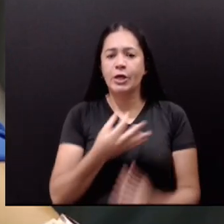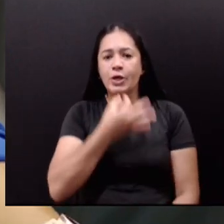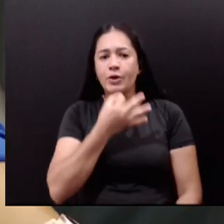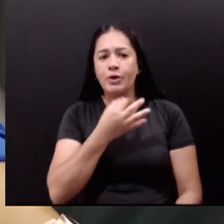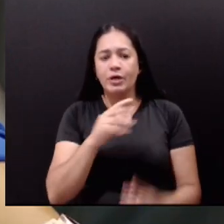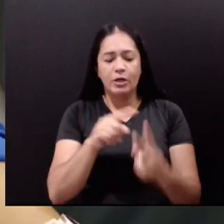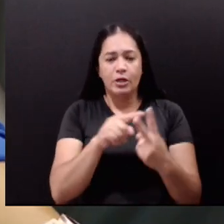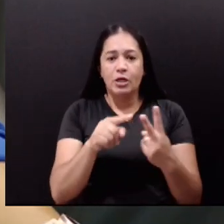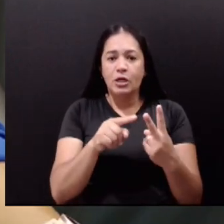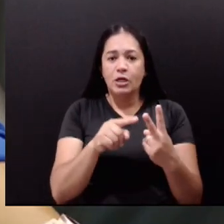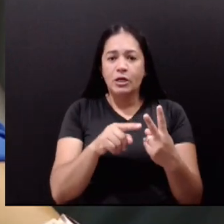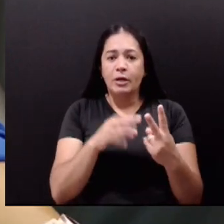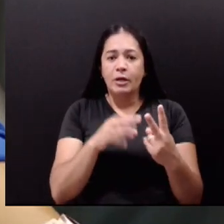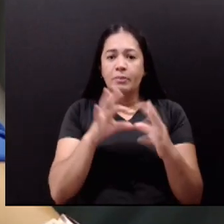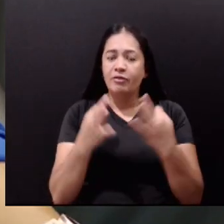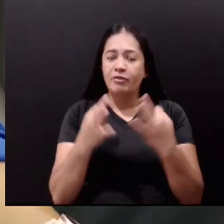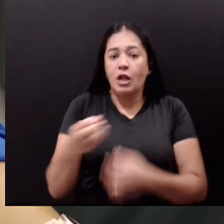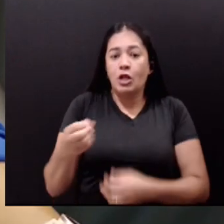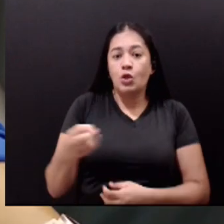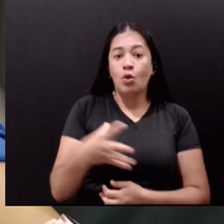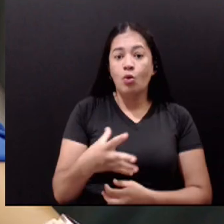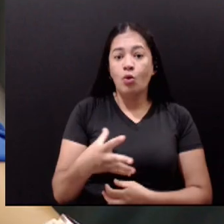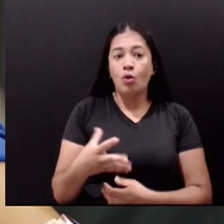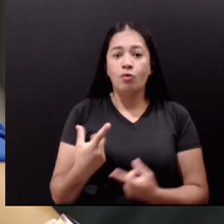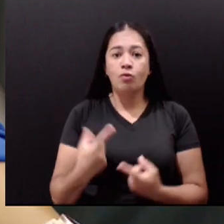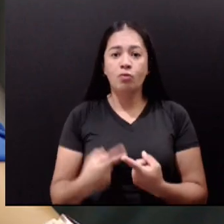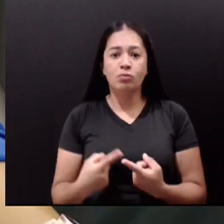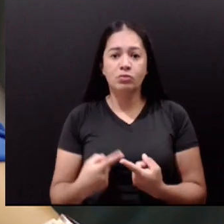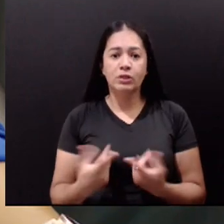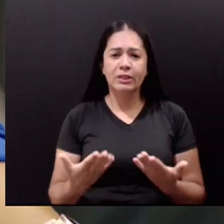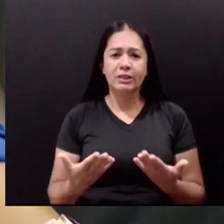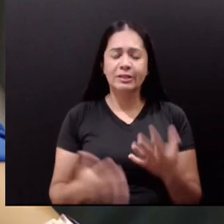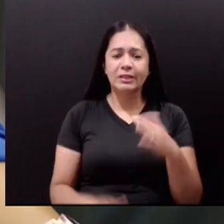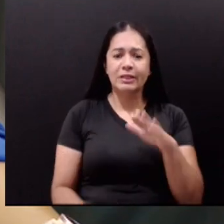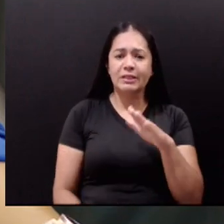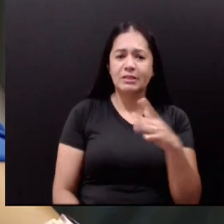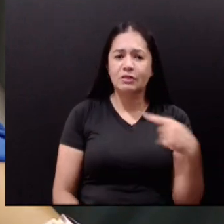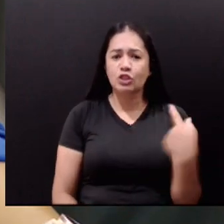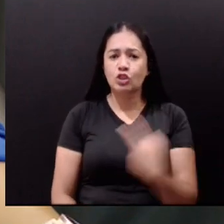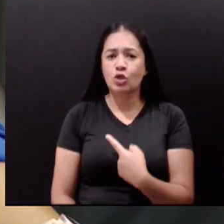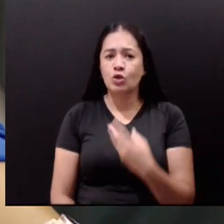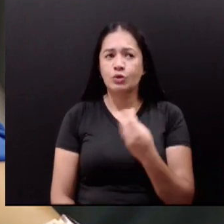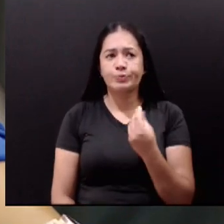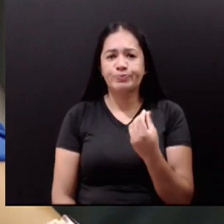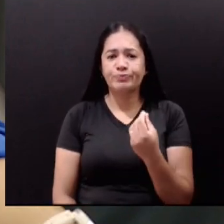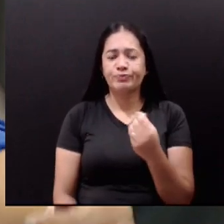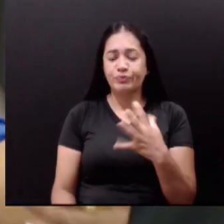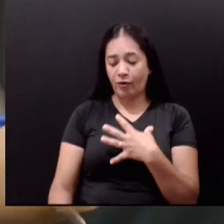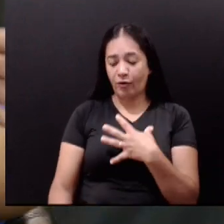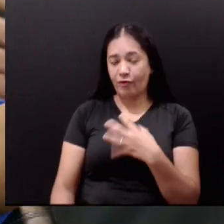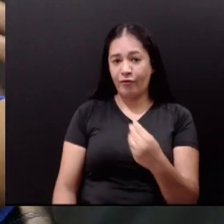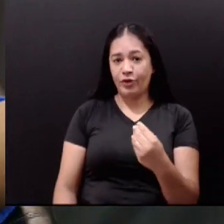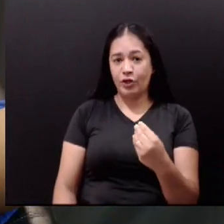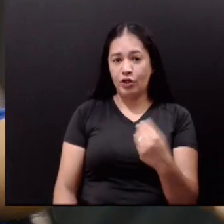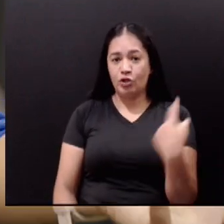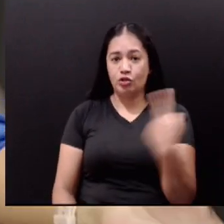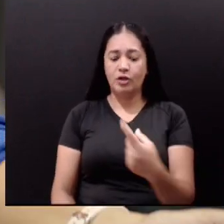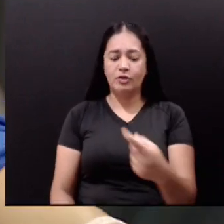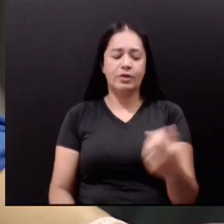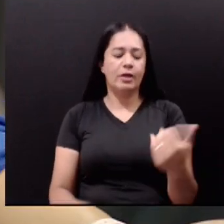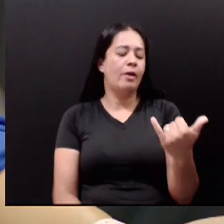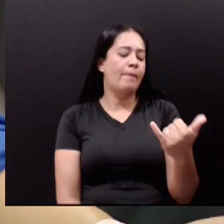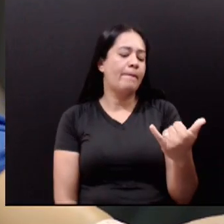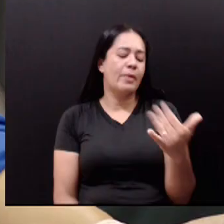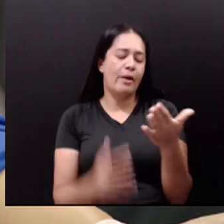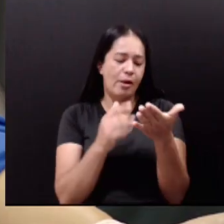podemos assim dizer, porque às vezes nós, deixamos os nossos filhos com o celular ali, você acredita que ele